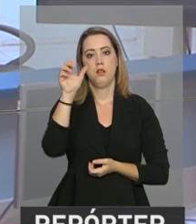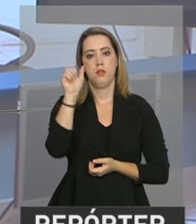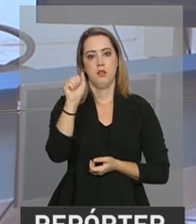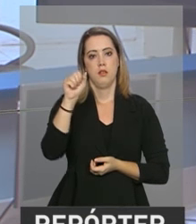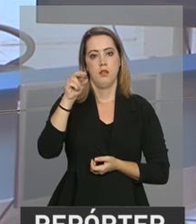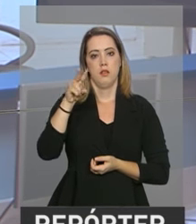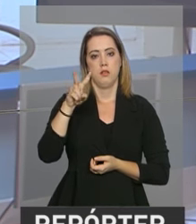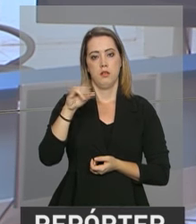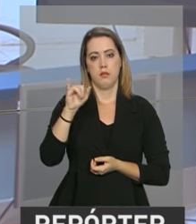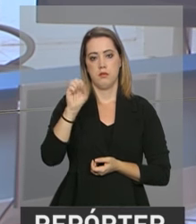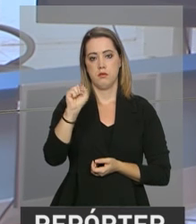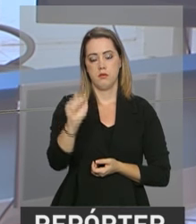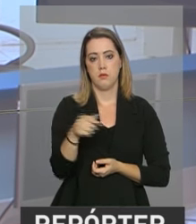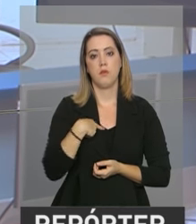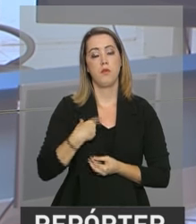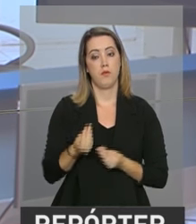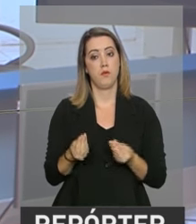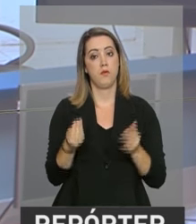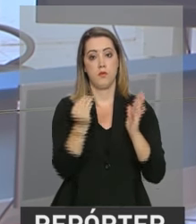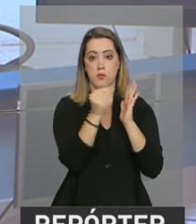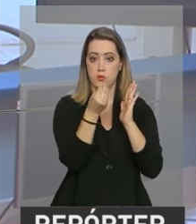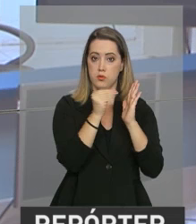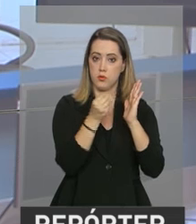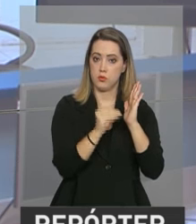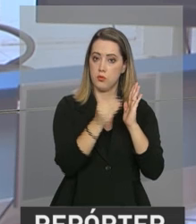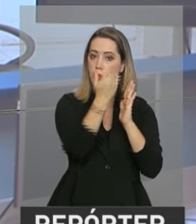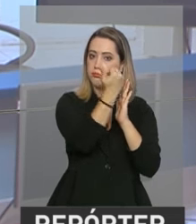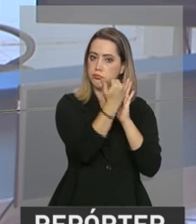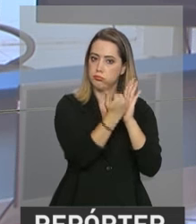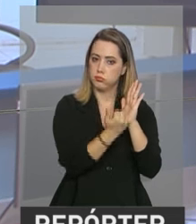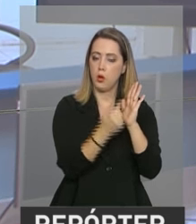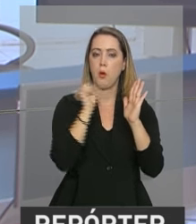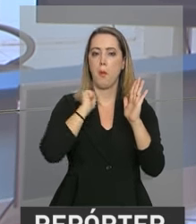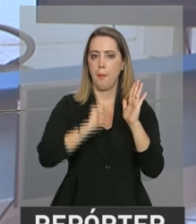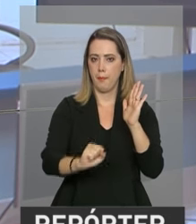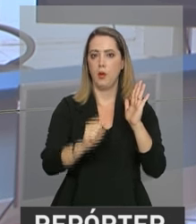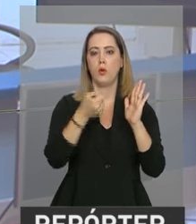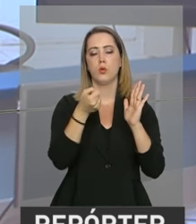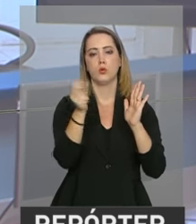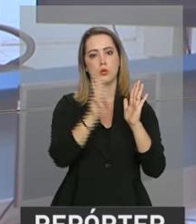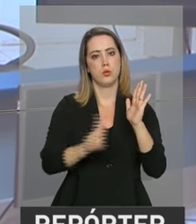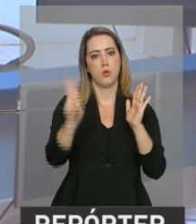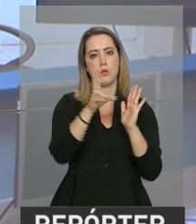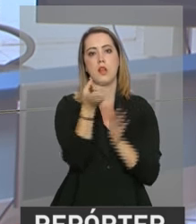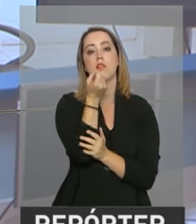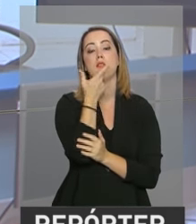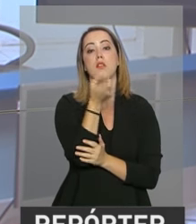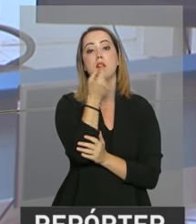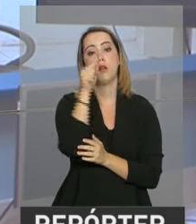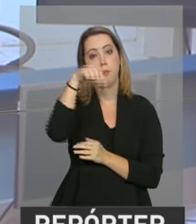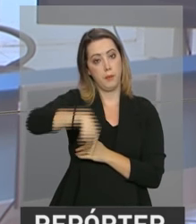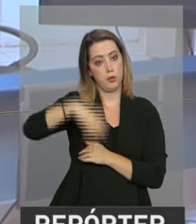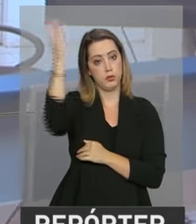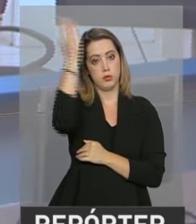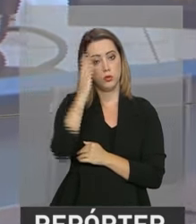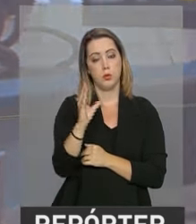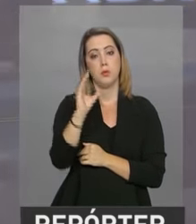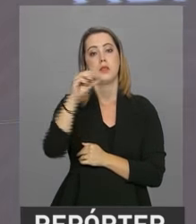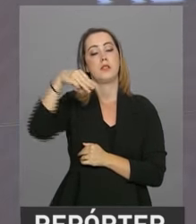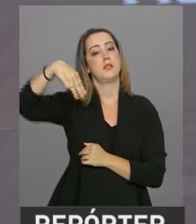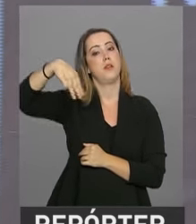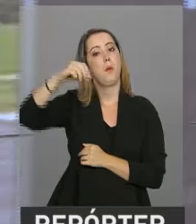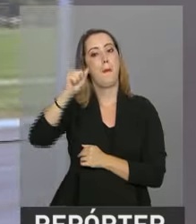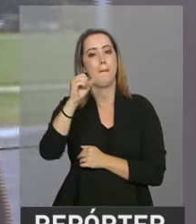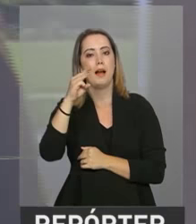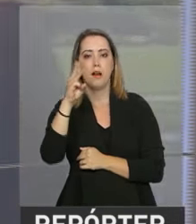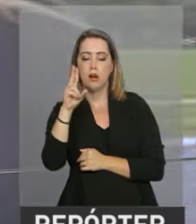Vigilância Sanitária incluiu derivados de canabidiol na lista de substâncias que podem ser usadas em medicamentos no Brasil. E a repórter